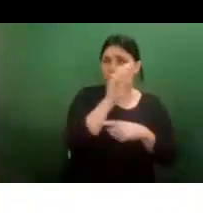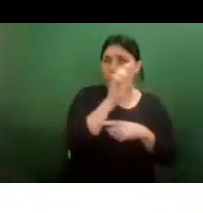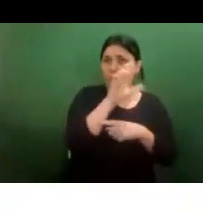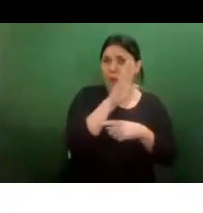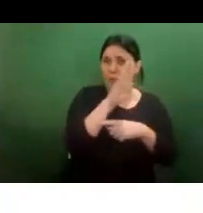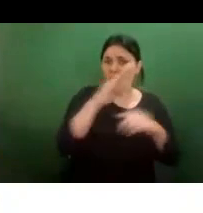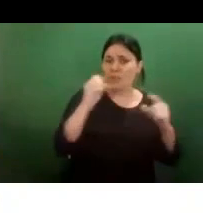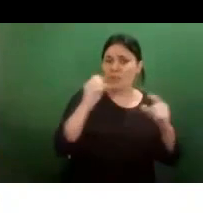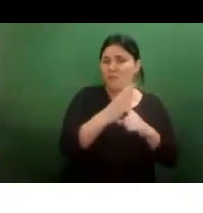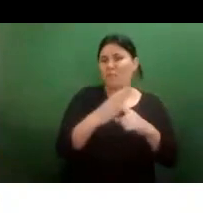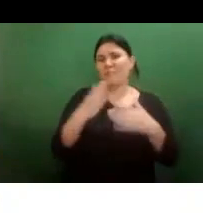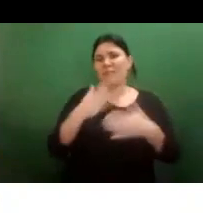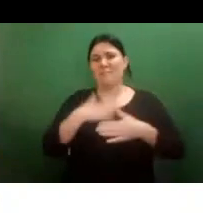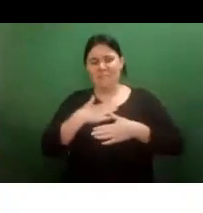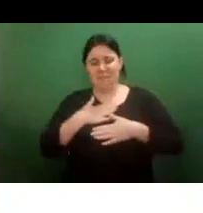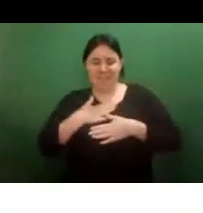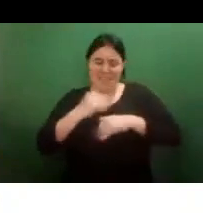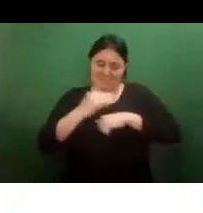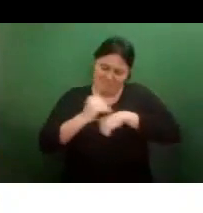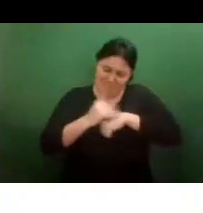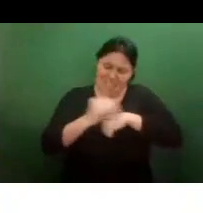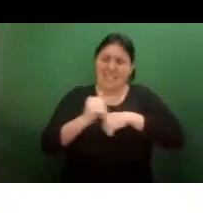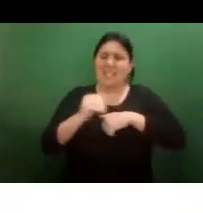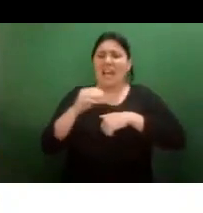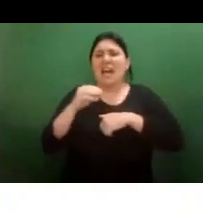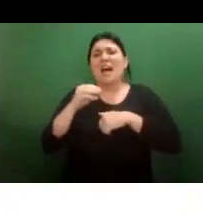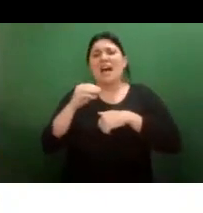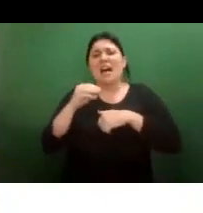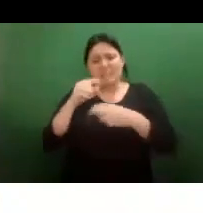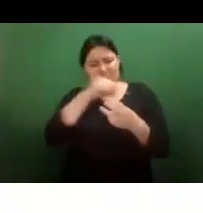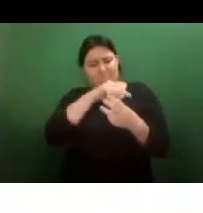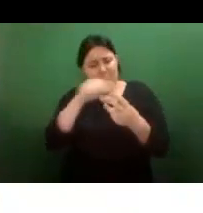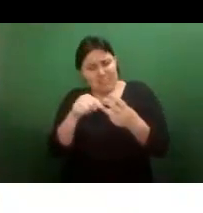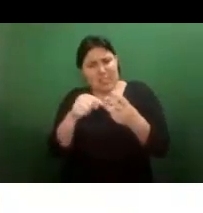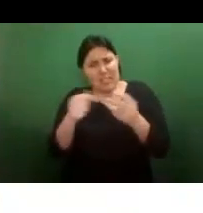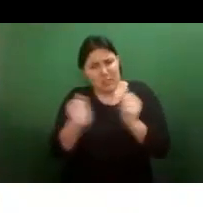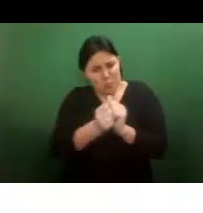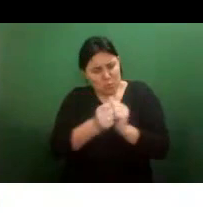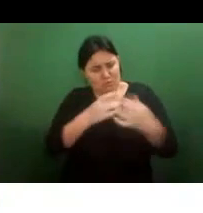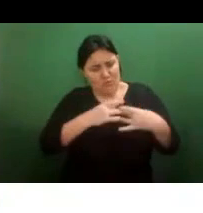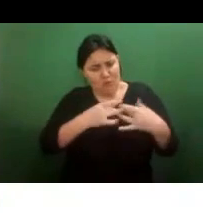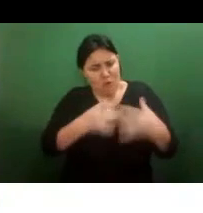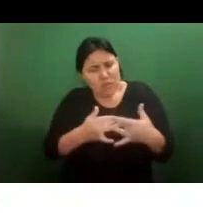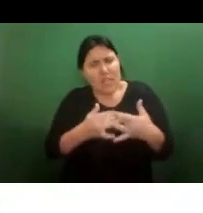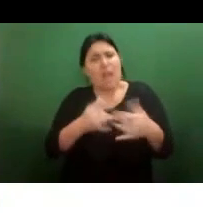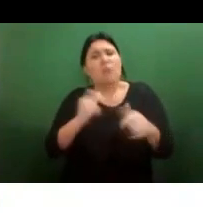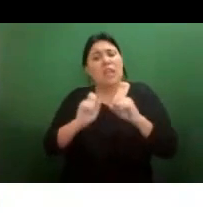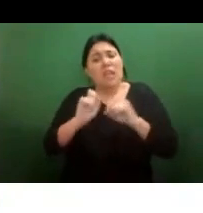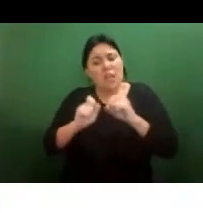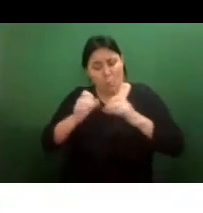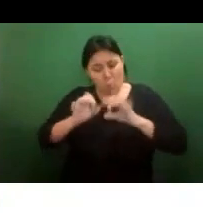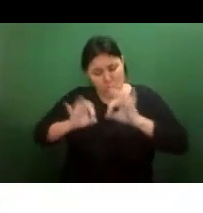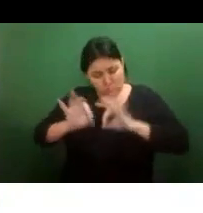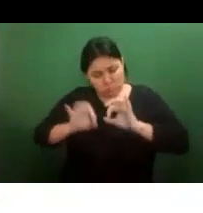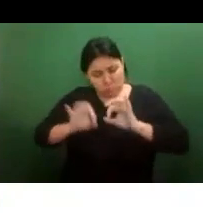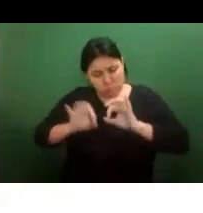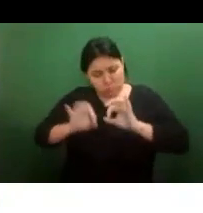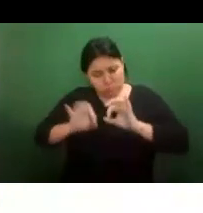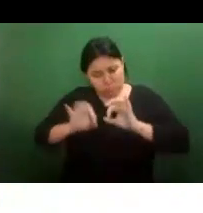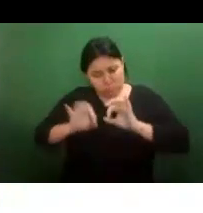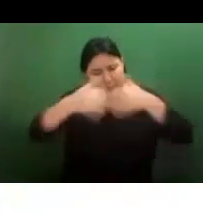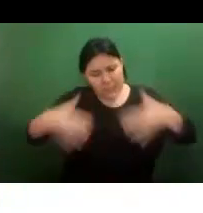a Amanda Botelho, a Jéssica Veras e a Thalita Garcia, voluntárias do meu projeto de extensão, desde então estão